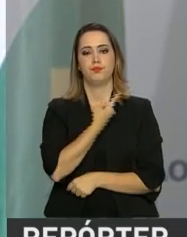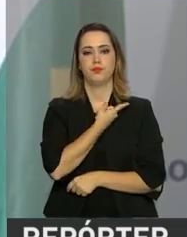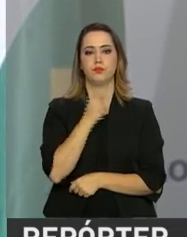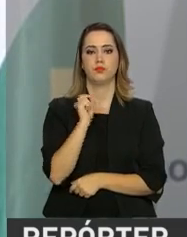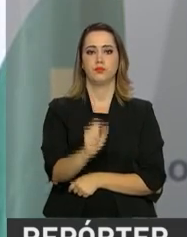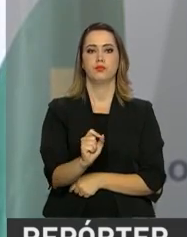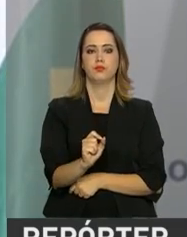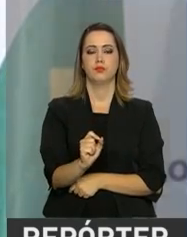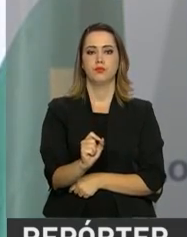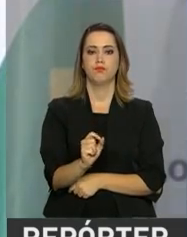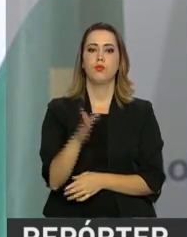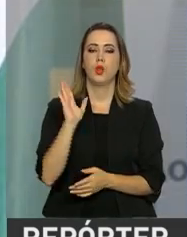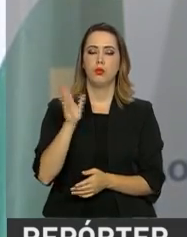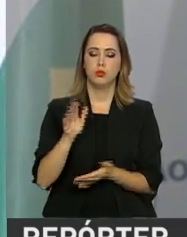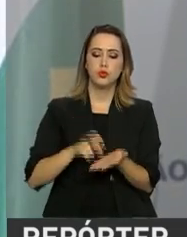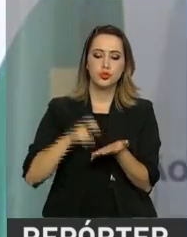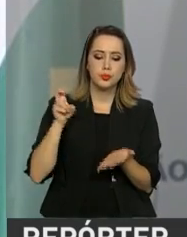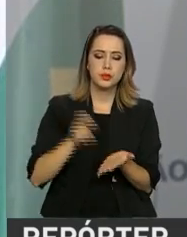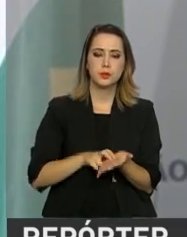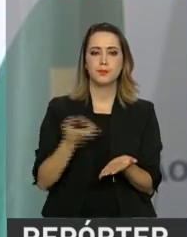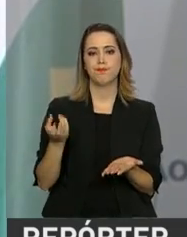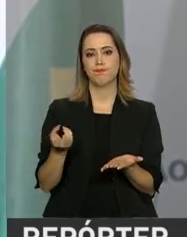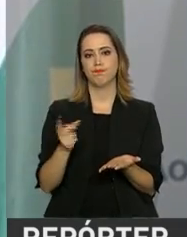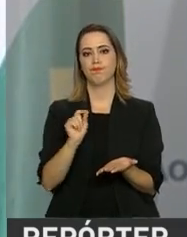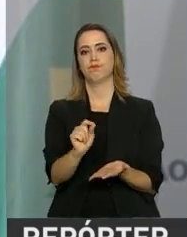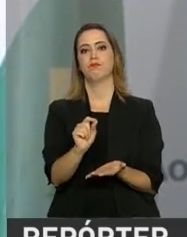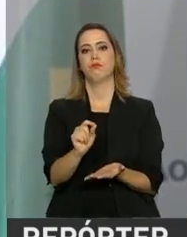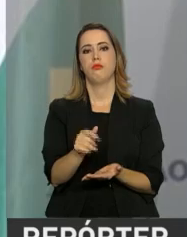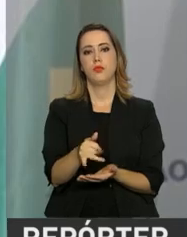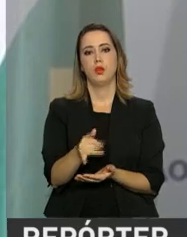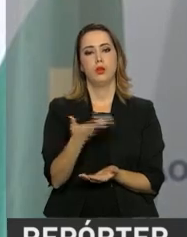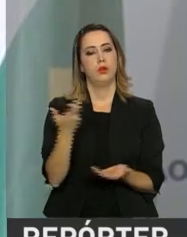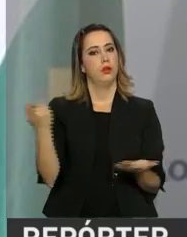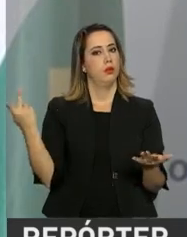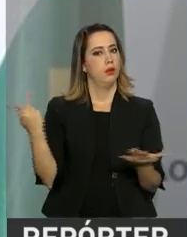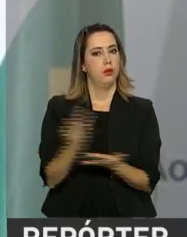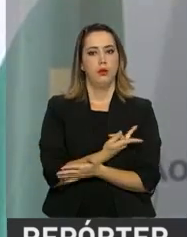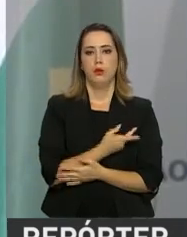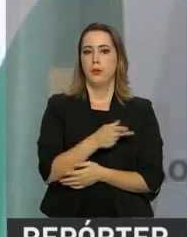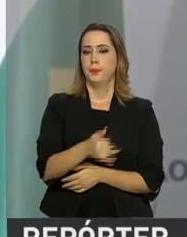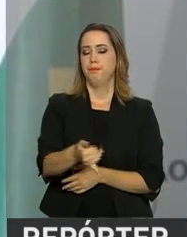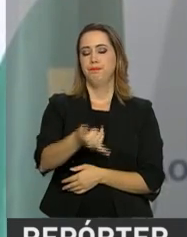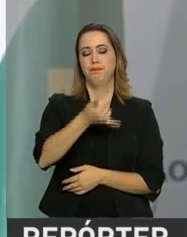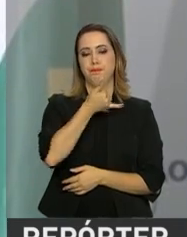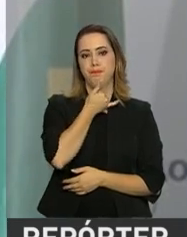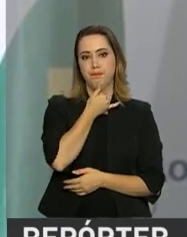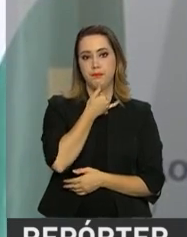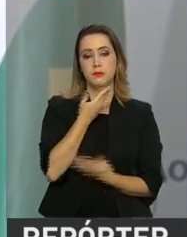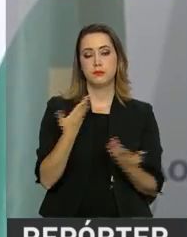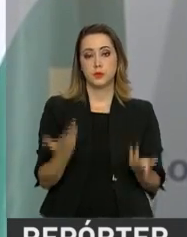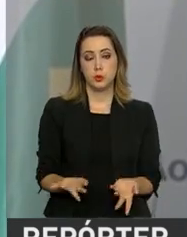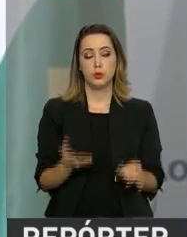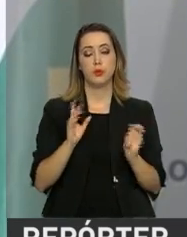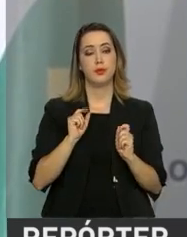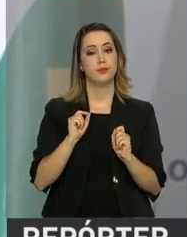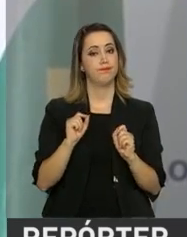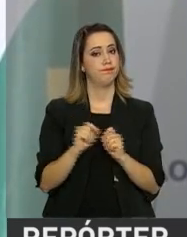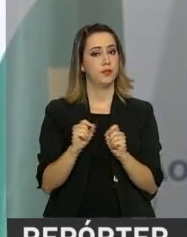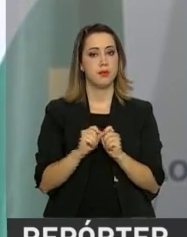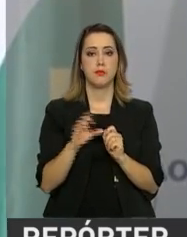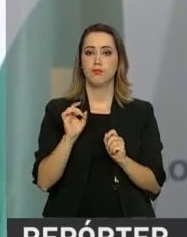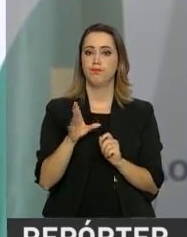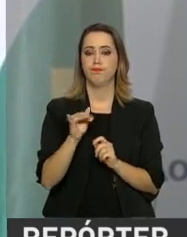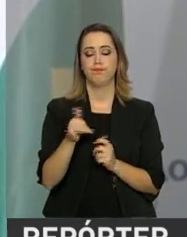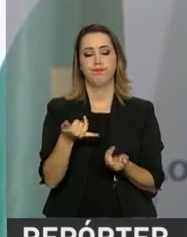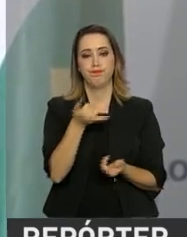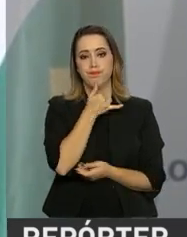eh logo pela madrugada logo de manhã foi um fato tristíssimo e a única coisa que podíamos fazer